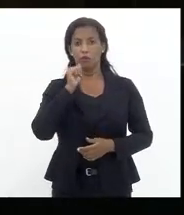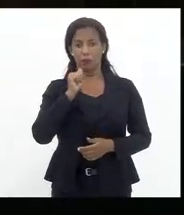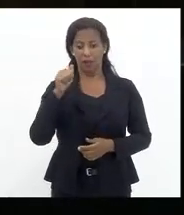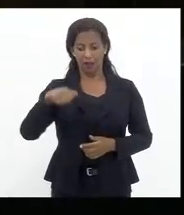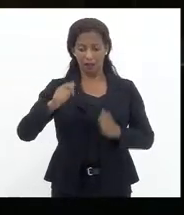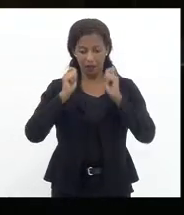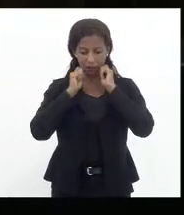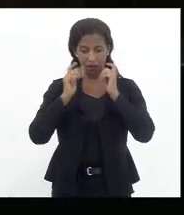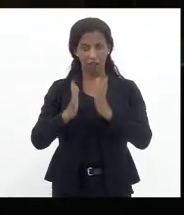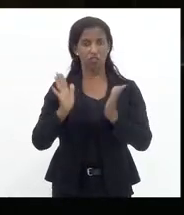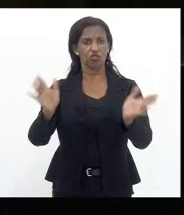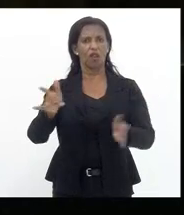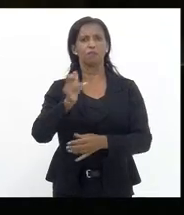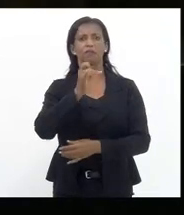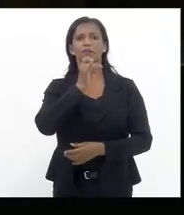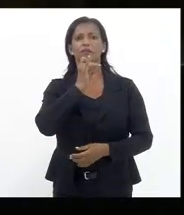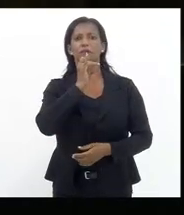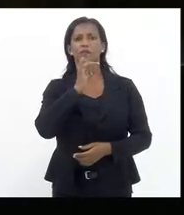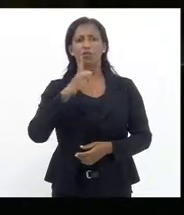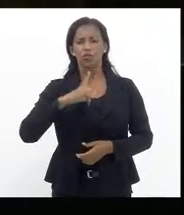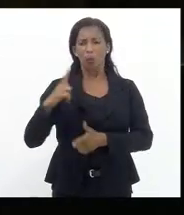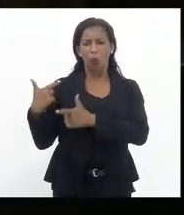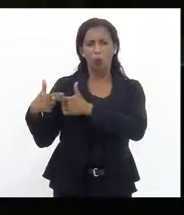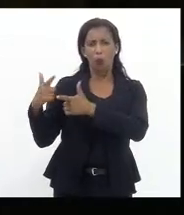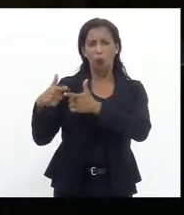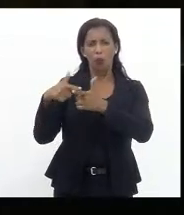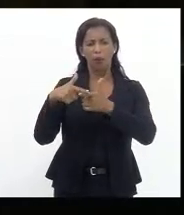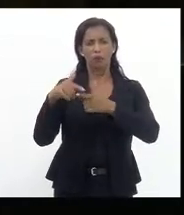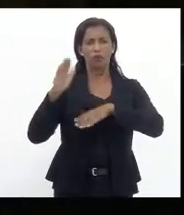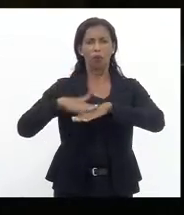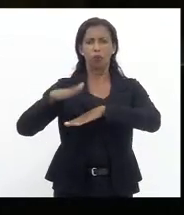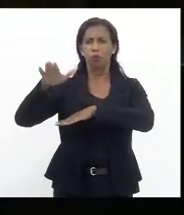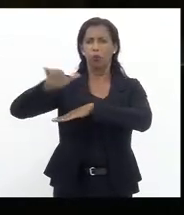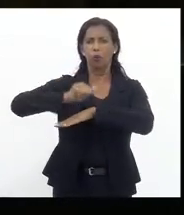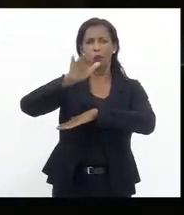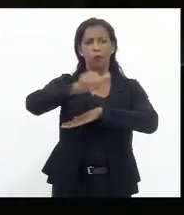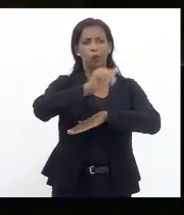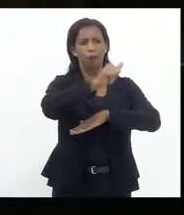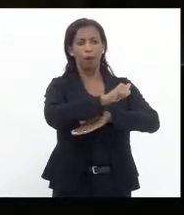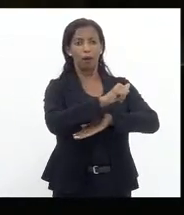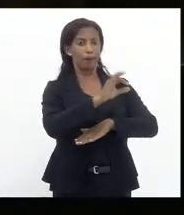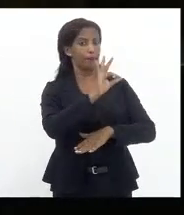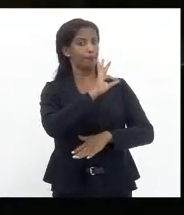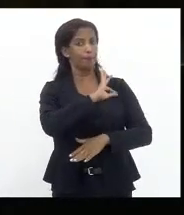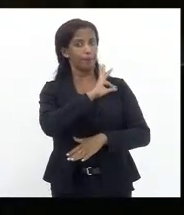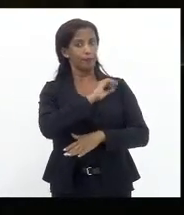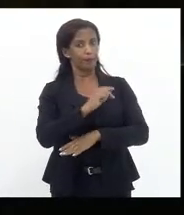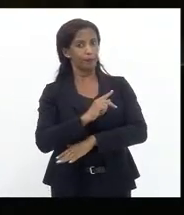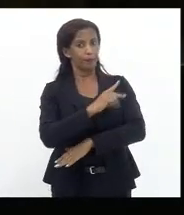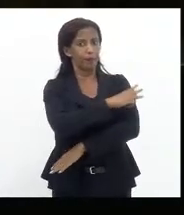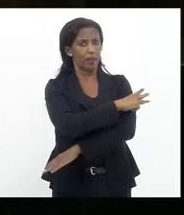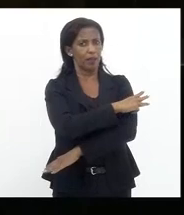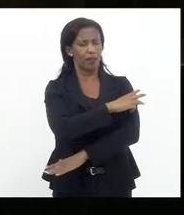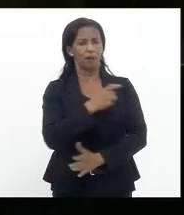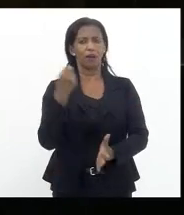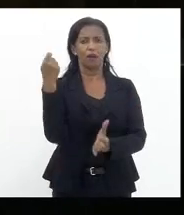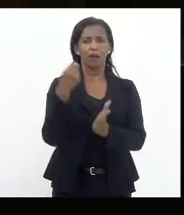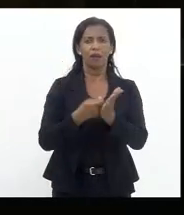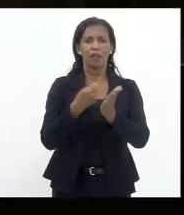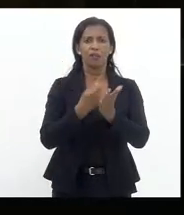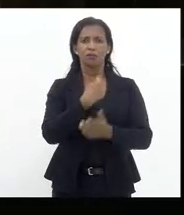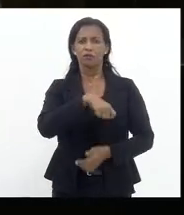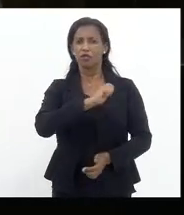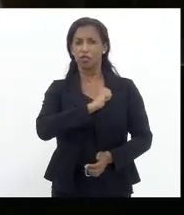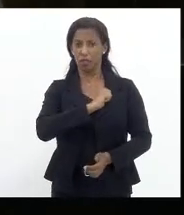deu exemplo, tínhamos um problema da convocação dos PMs por causa do regime de recuperação